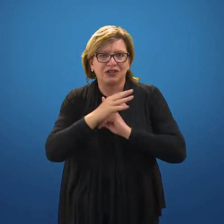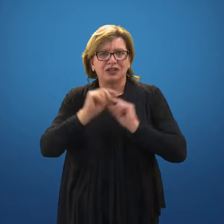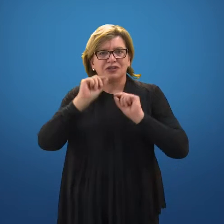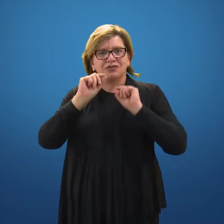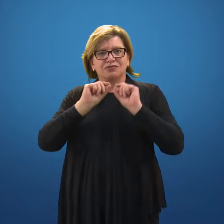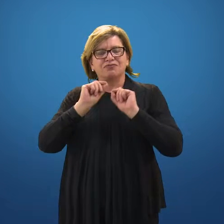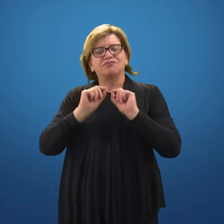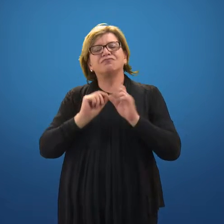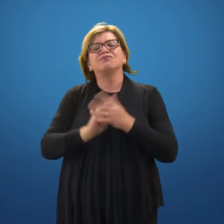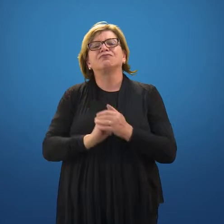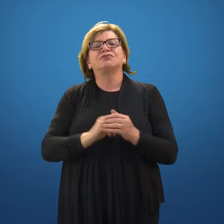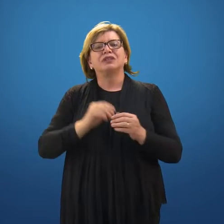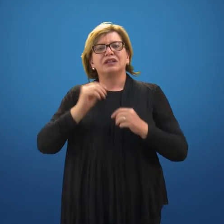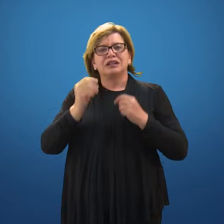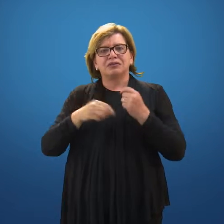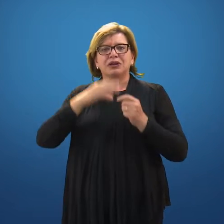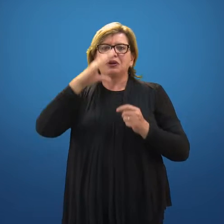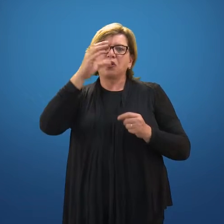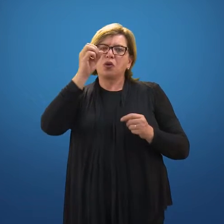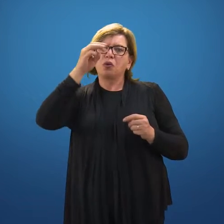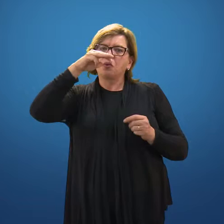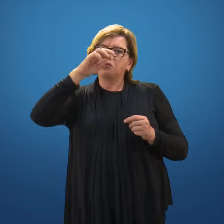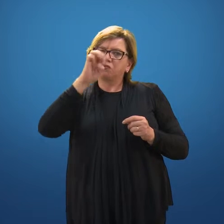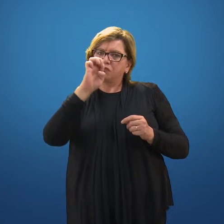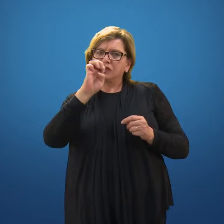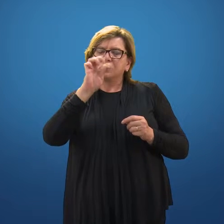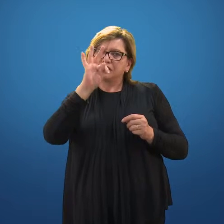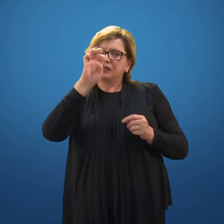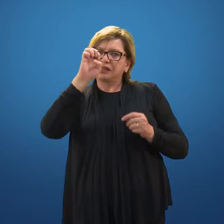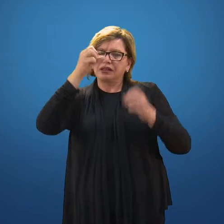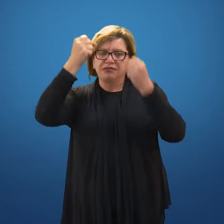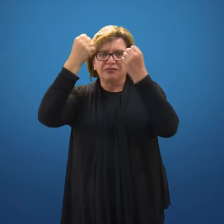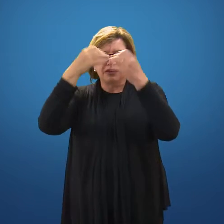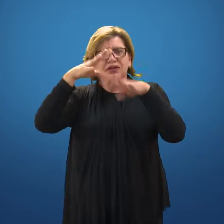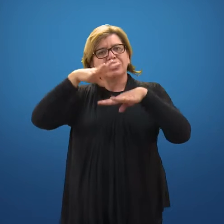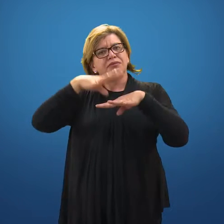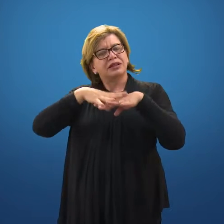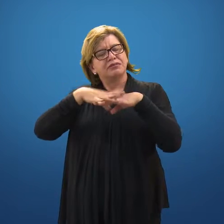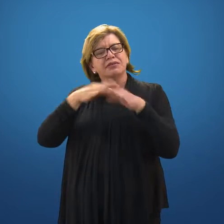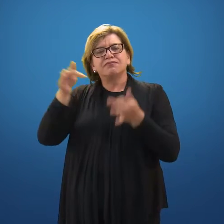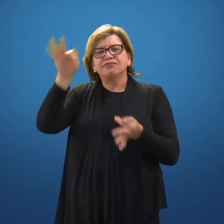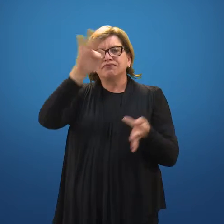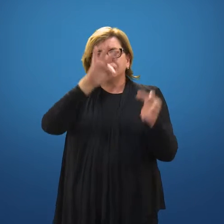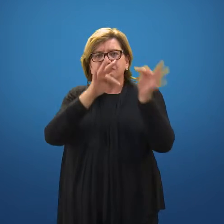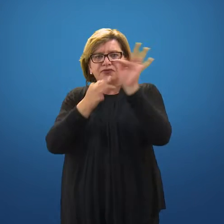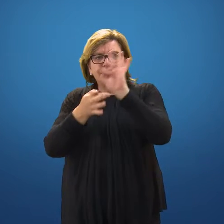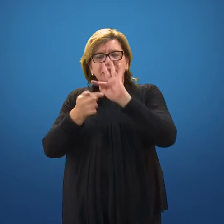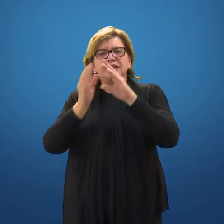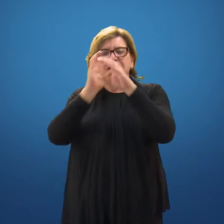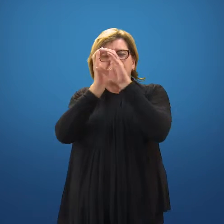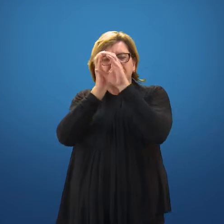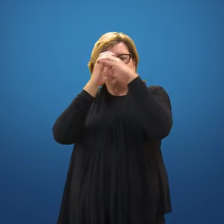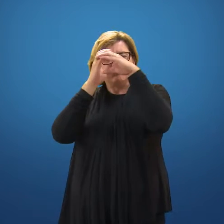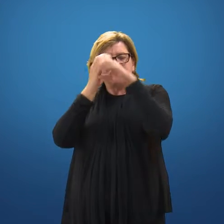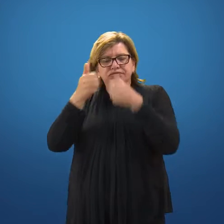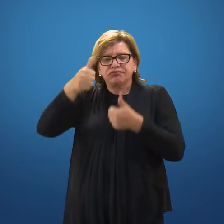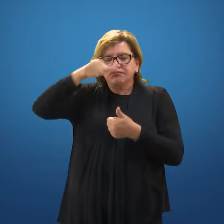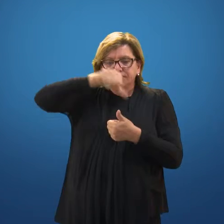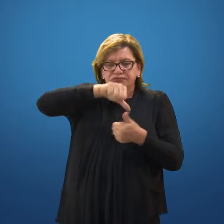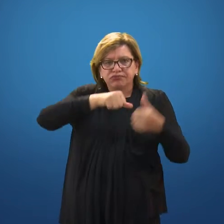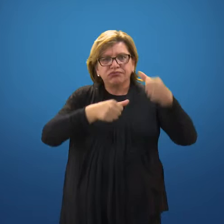campos científicos. E ele dizia que a matemática, a física, a astronomia, a